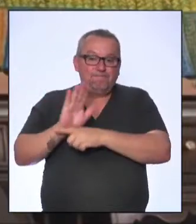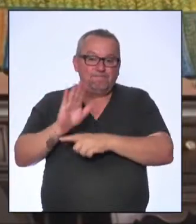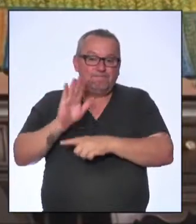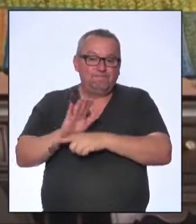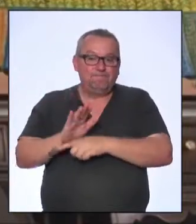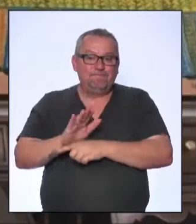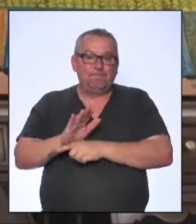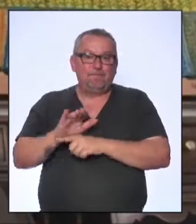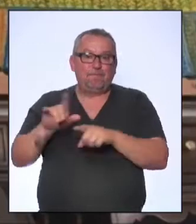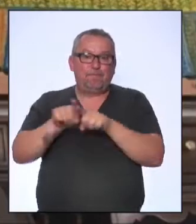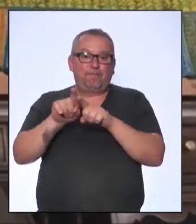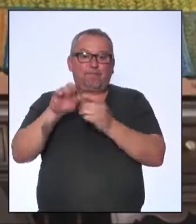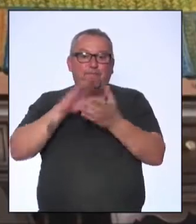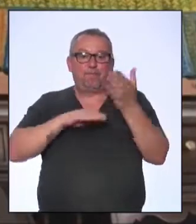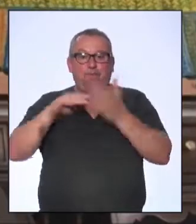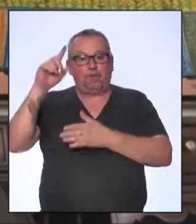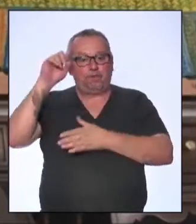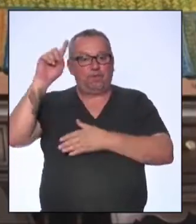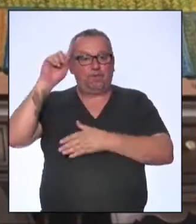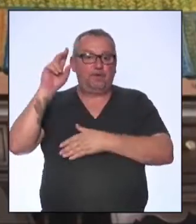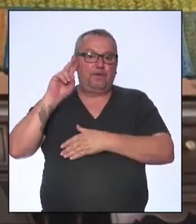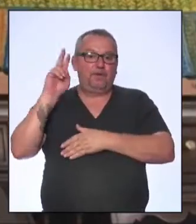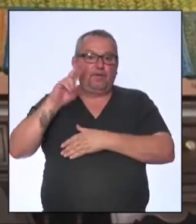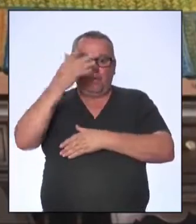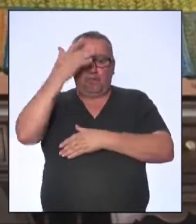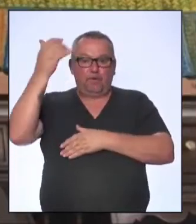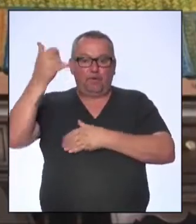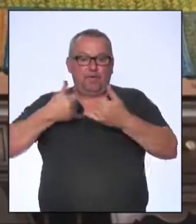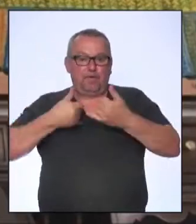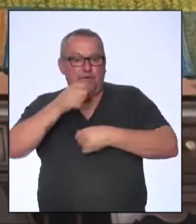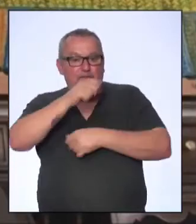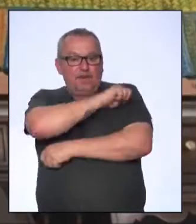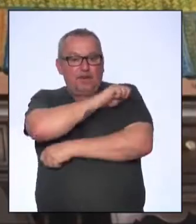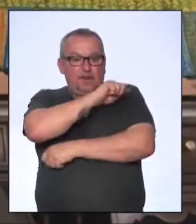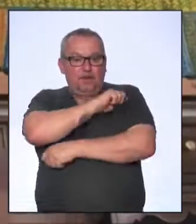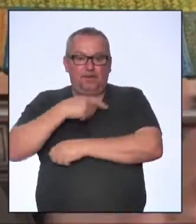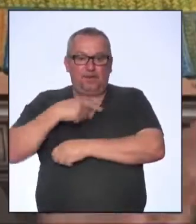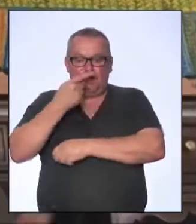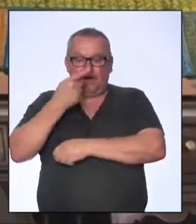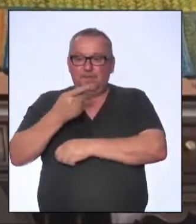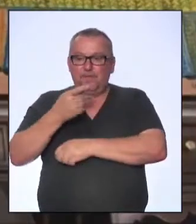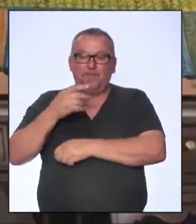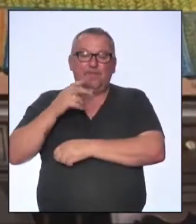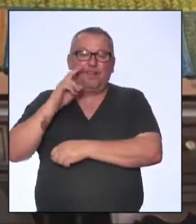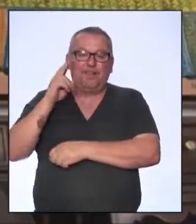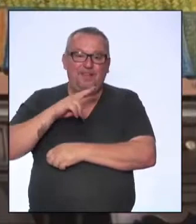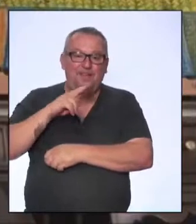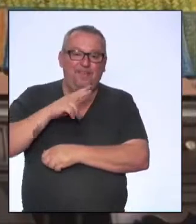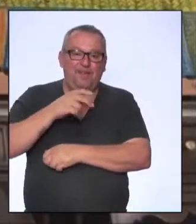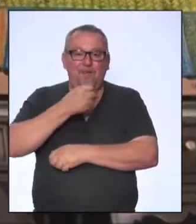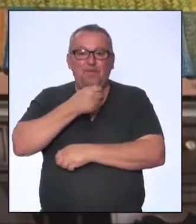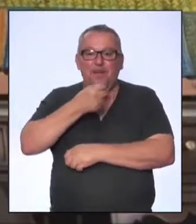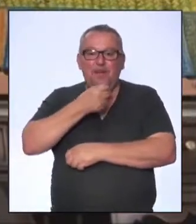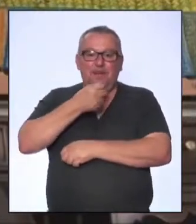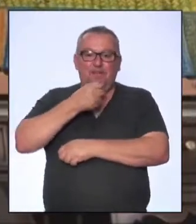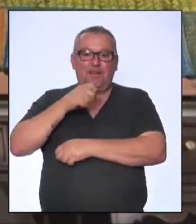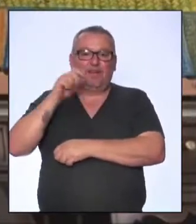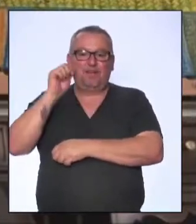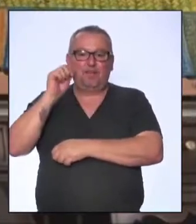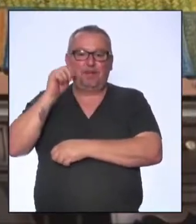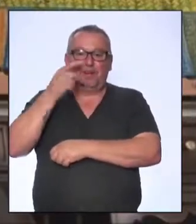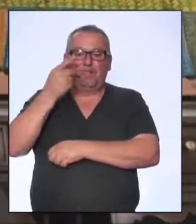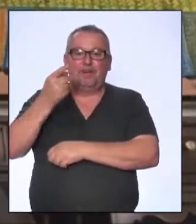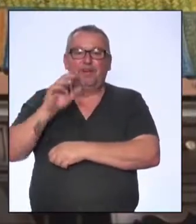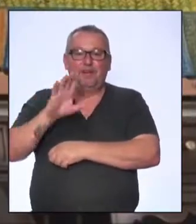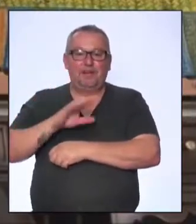falando, né? Todo dia eu recebo manifestação de aluno. Esses dias eu vi uma entrevista de uma menina falando